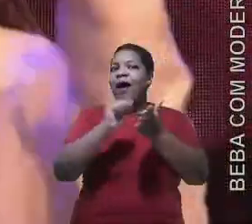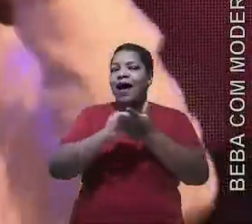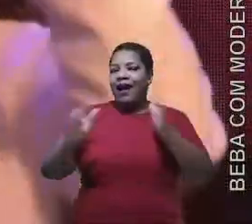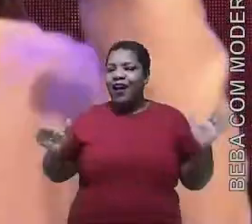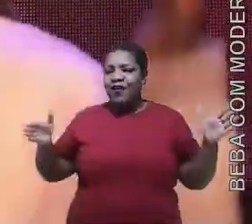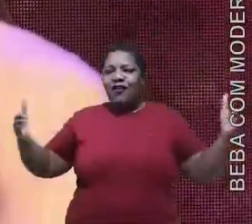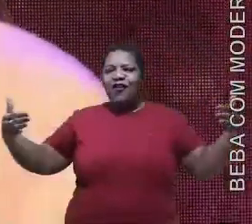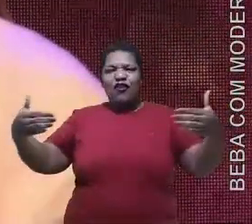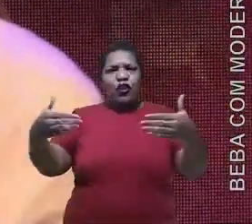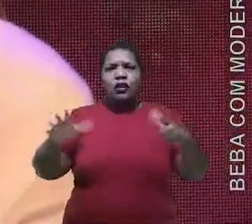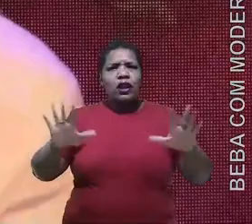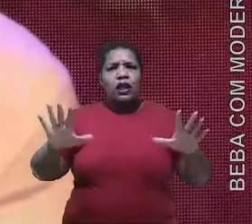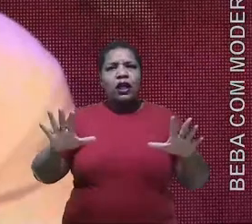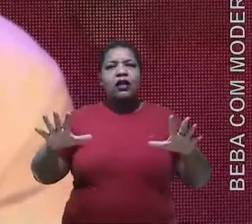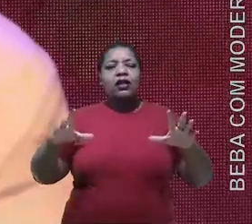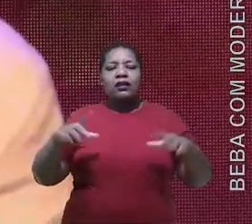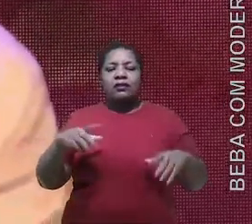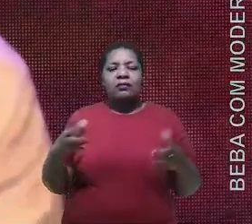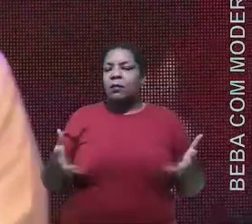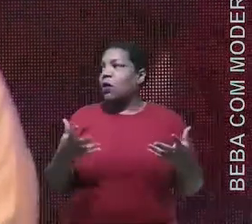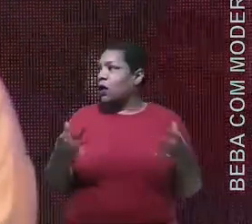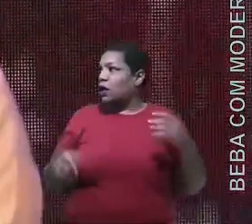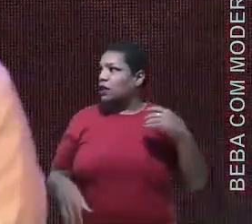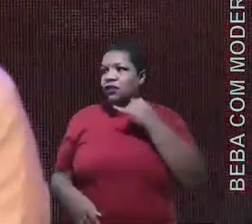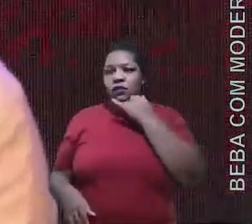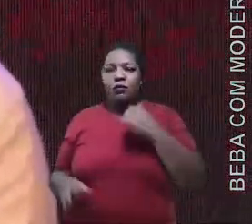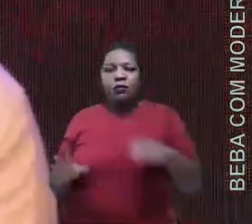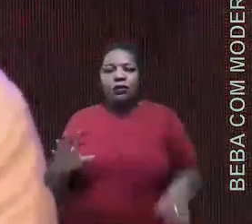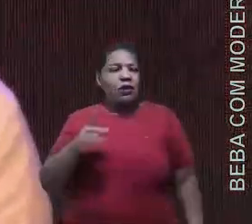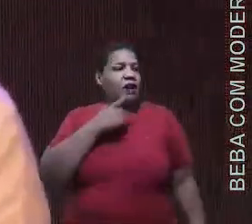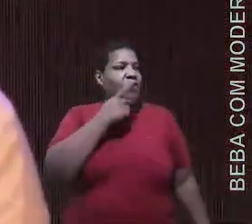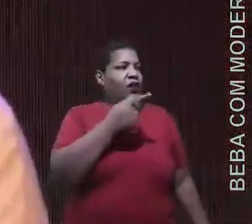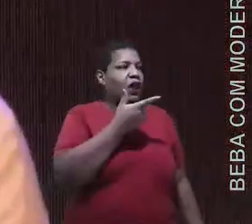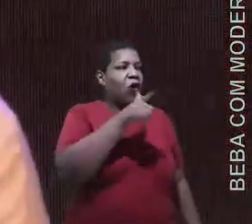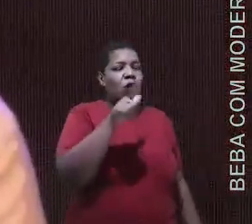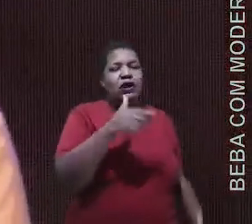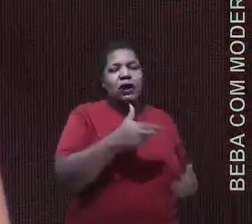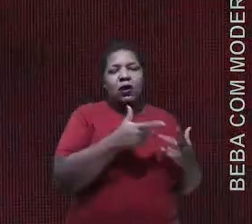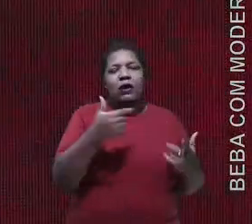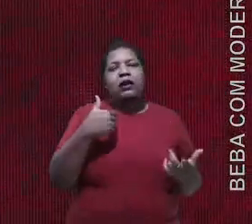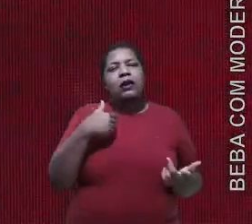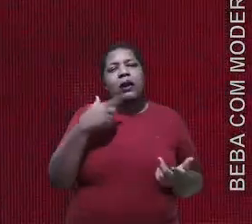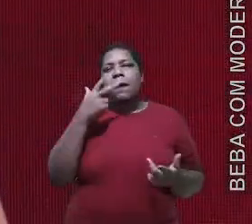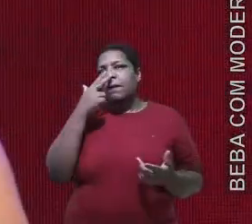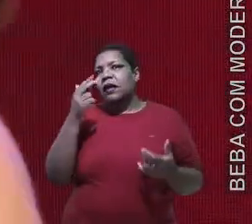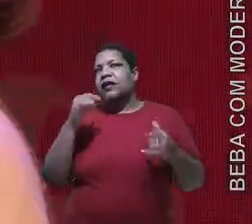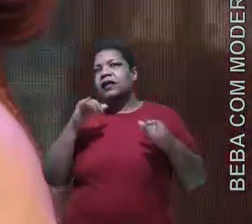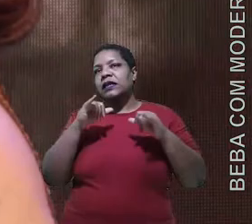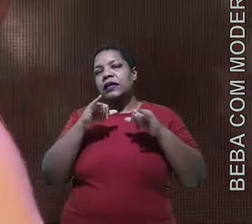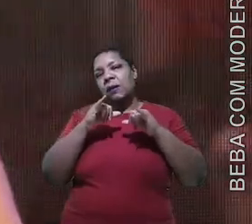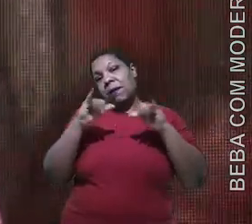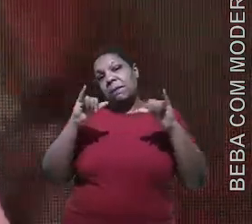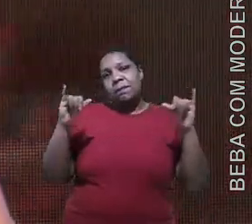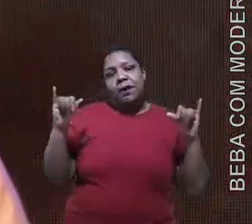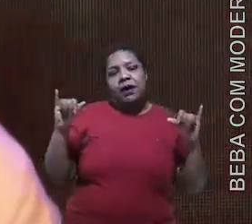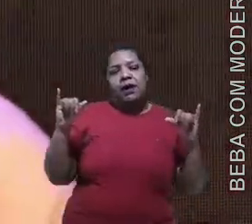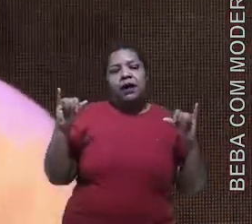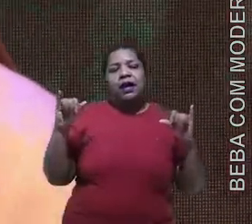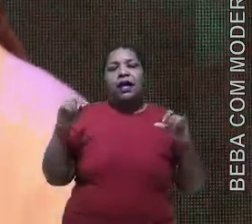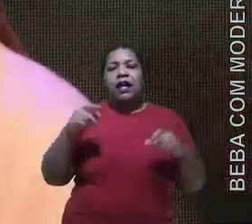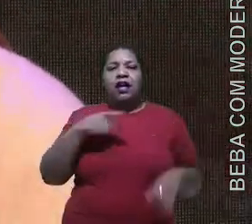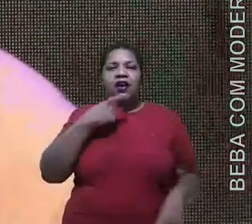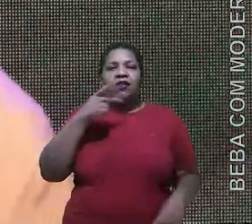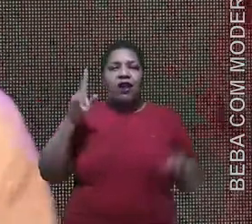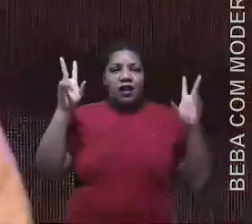de um amor distorcida que as pessoas agem como agem violenta como violentam eu acho bacana Inclusive a